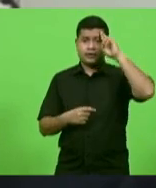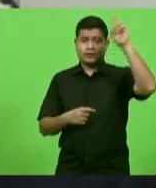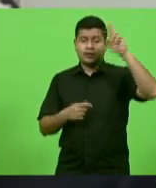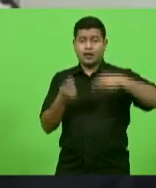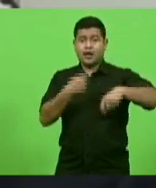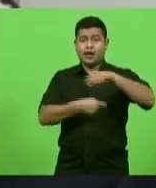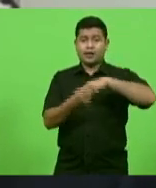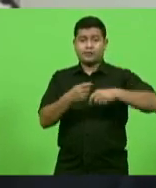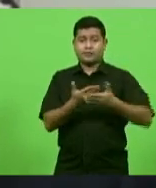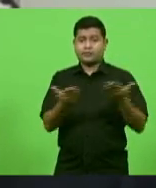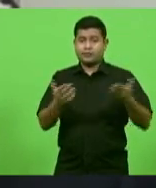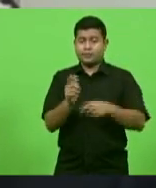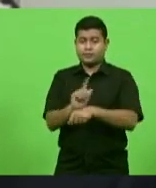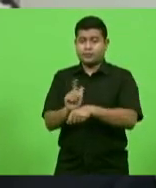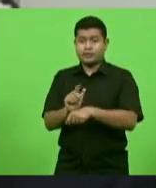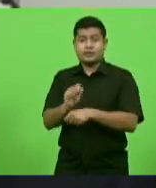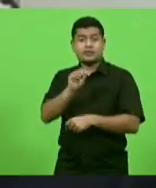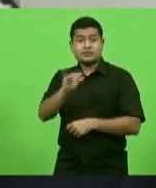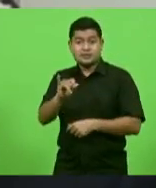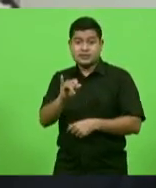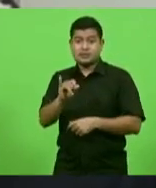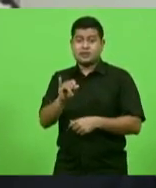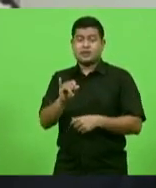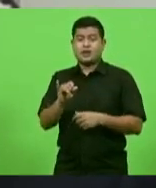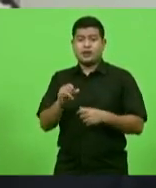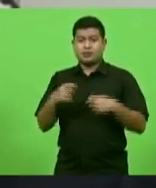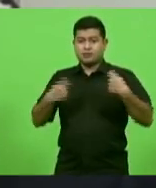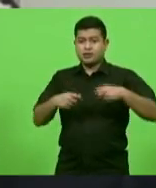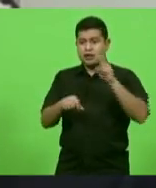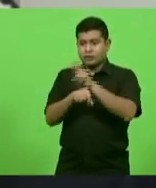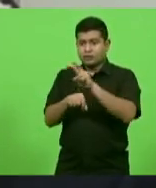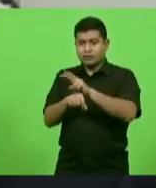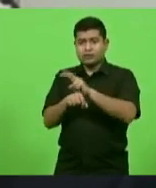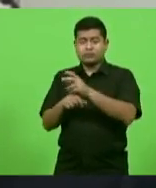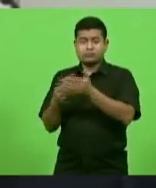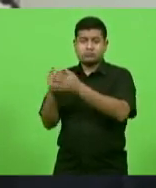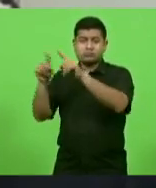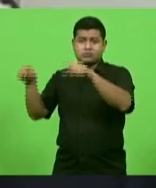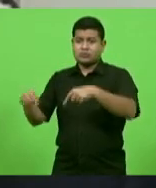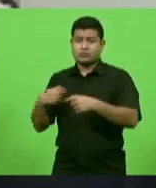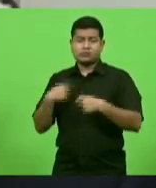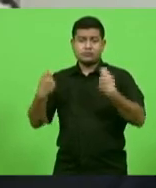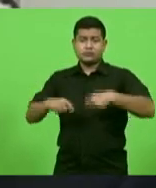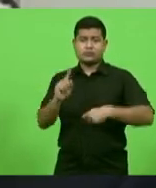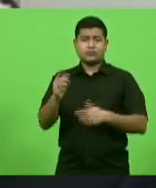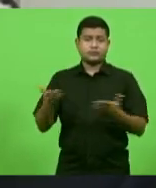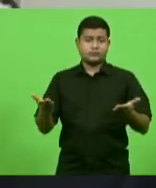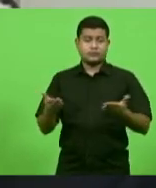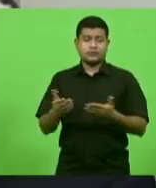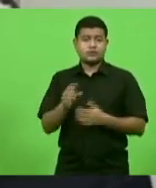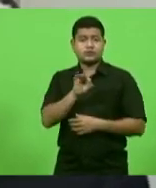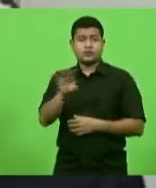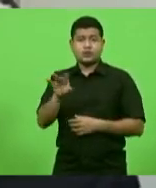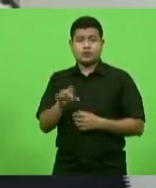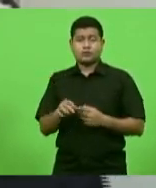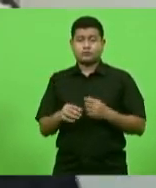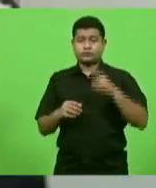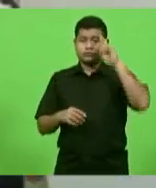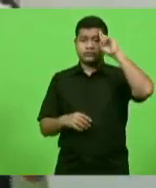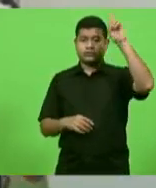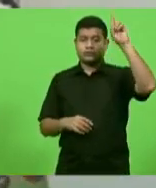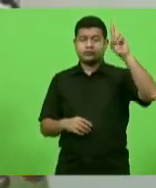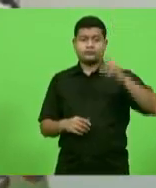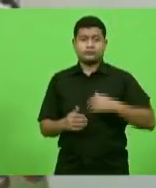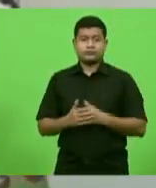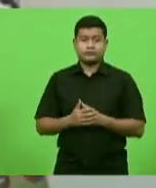aliás se assim o fosse um Bom dia necessário os servidores subalternos bastariam os